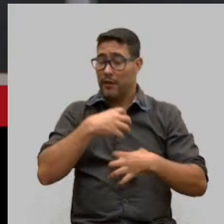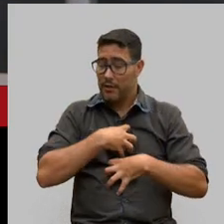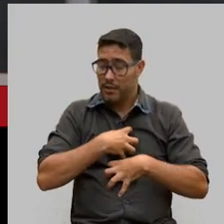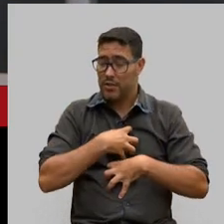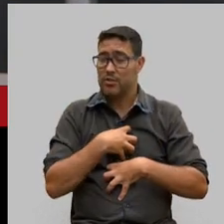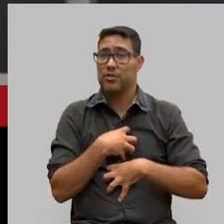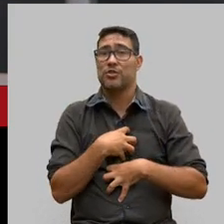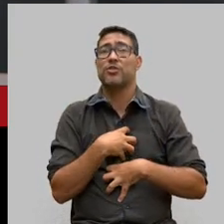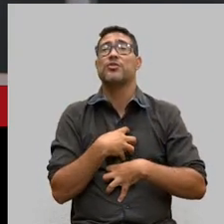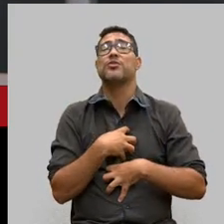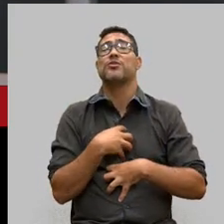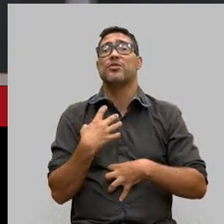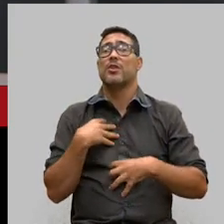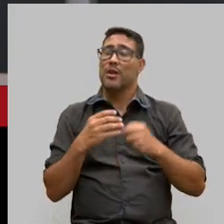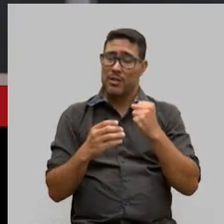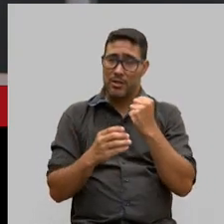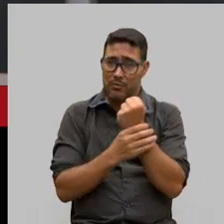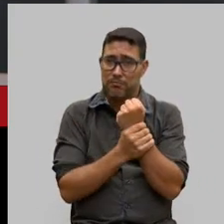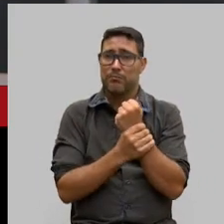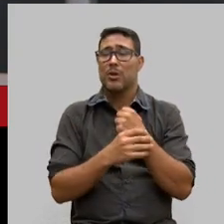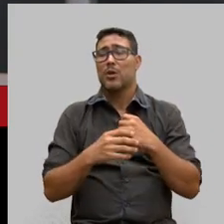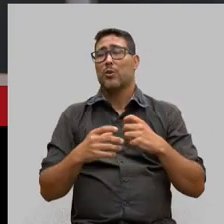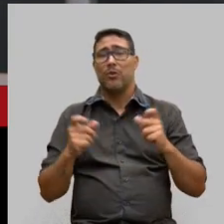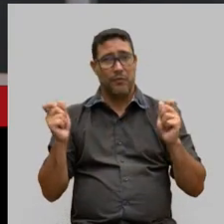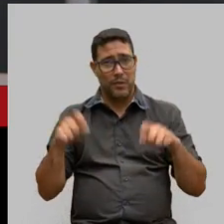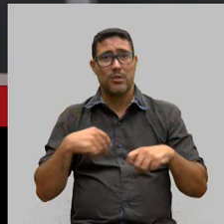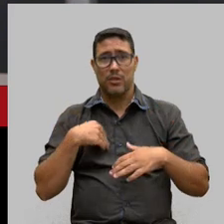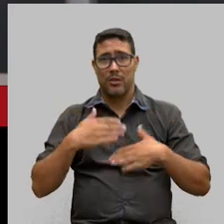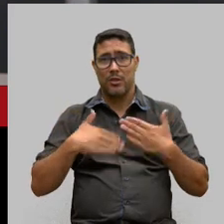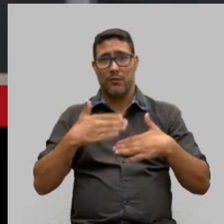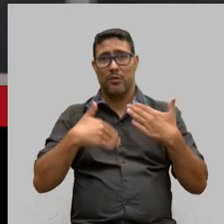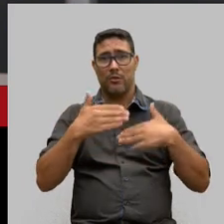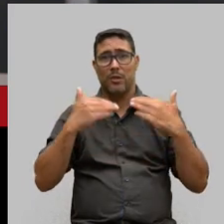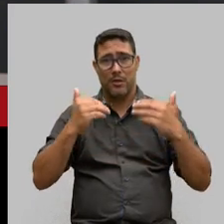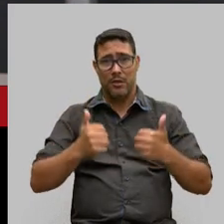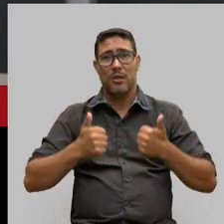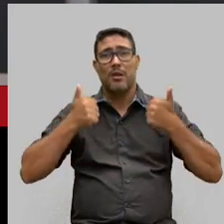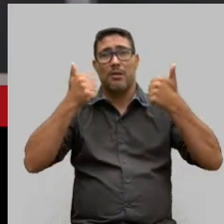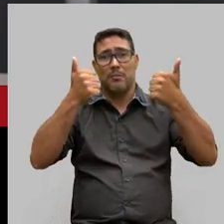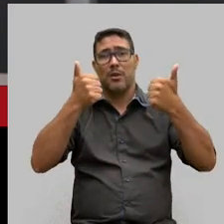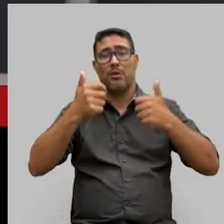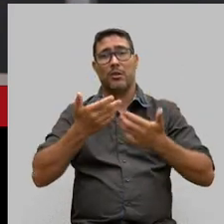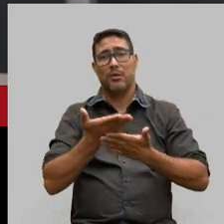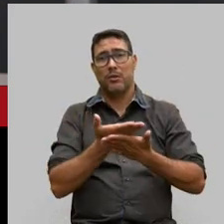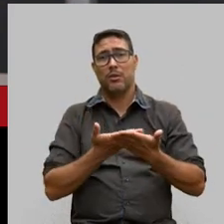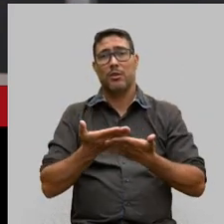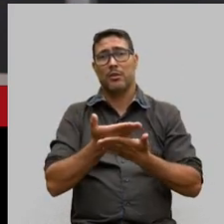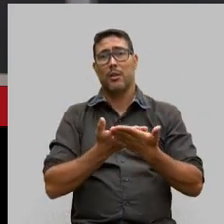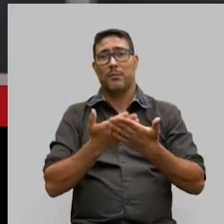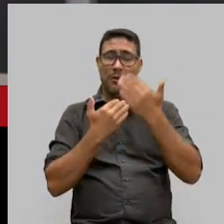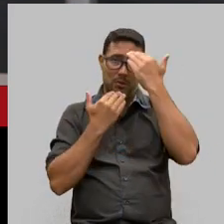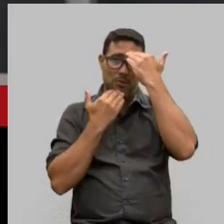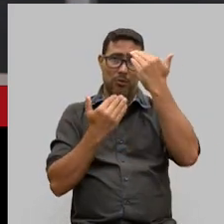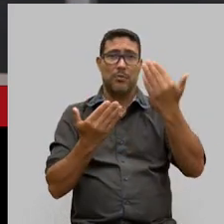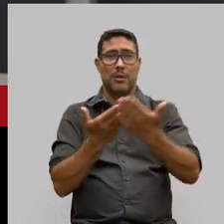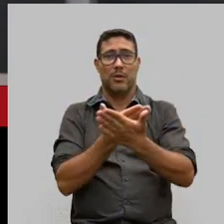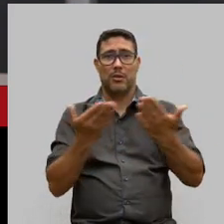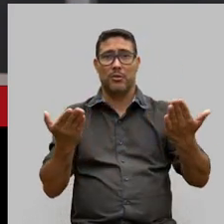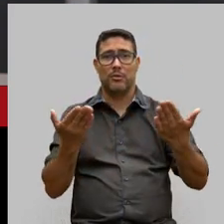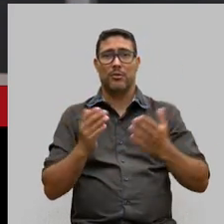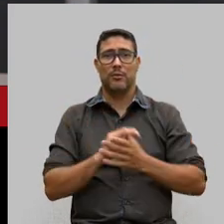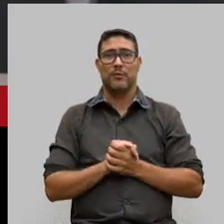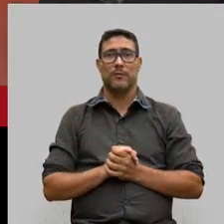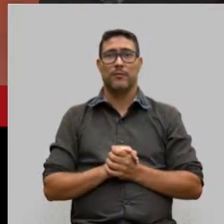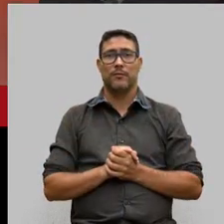eh confiantes e assim evoluir cada vez mais em seu tratamento Muito obrigado a todos e a